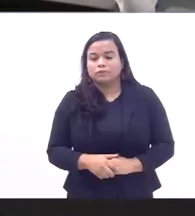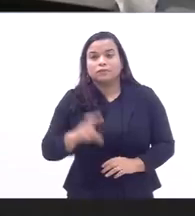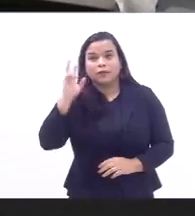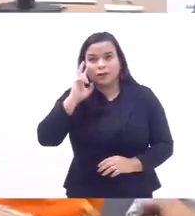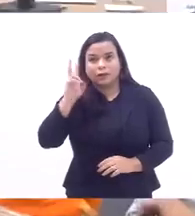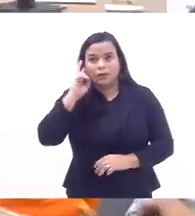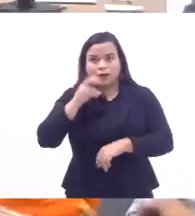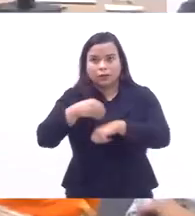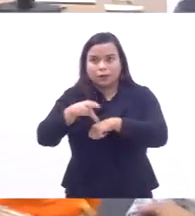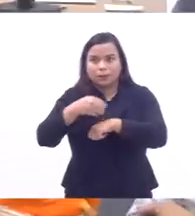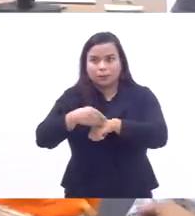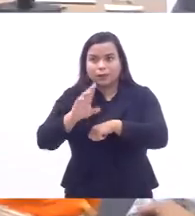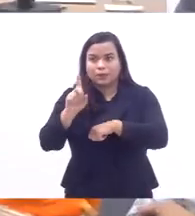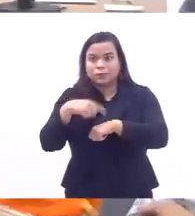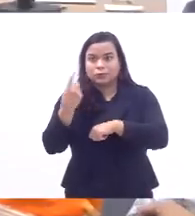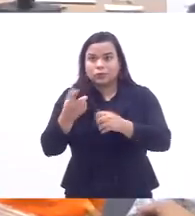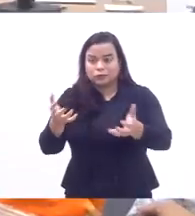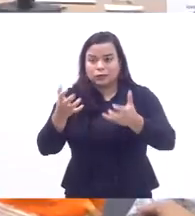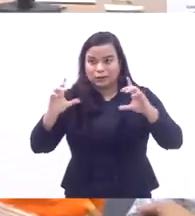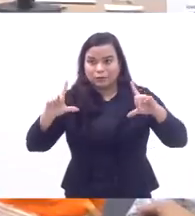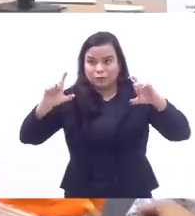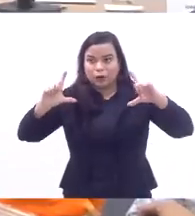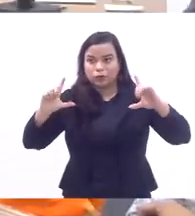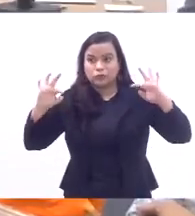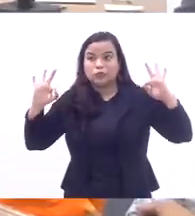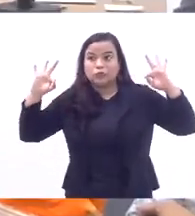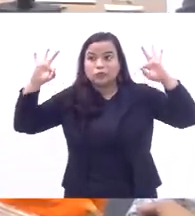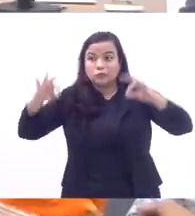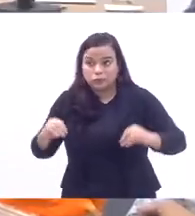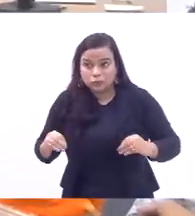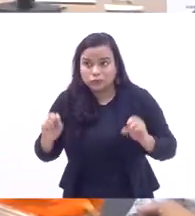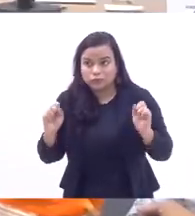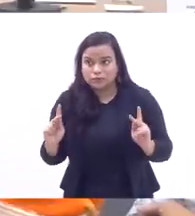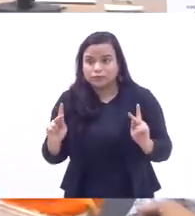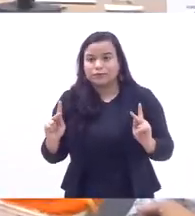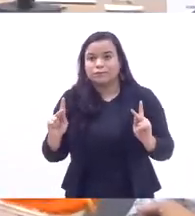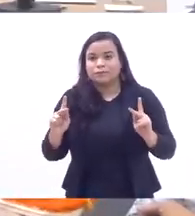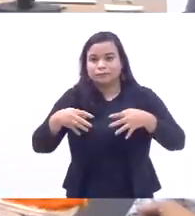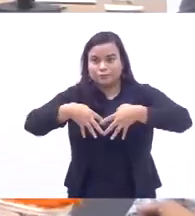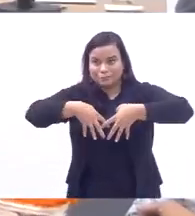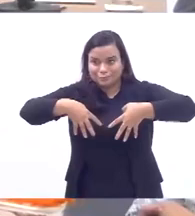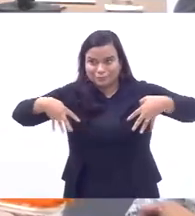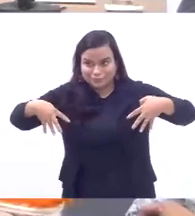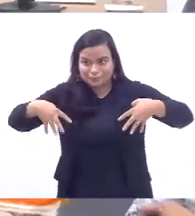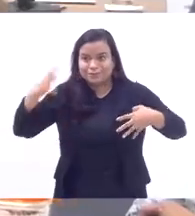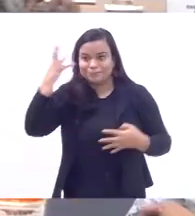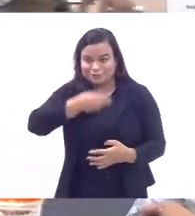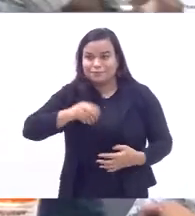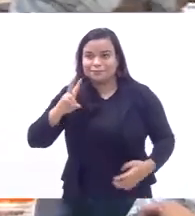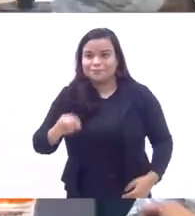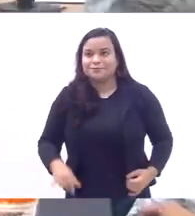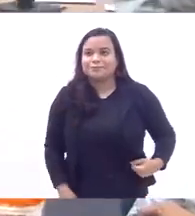Lembrando que a gente quer fazer uma foto com todo mundo. Aqui na frente. Vamos, vai ficar bonito.